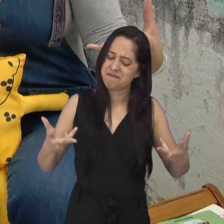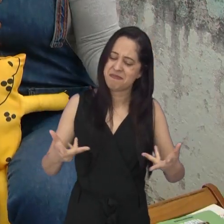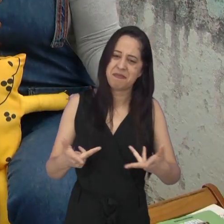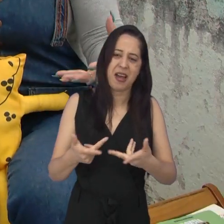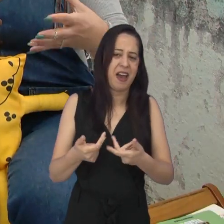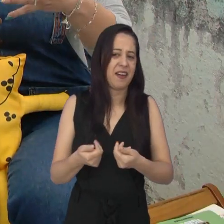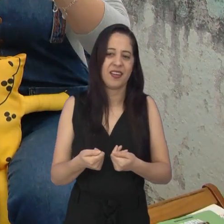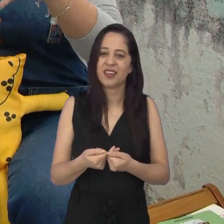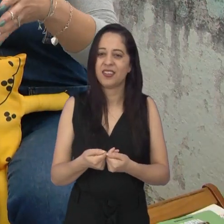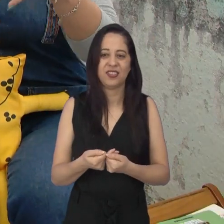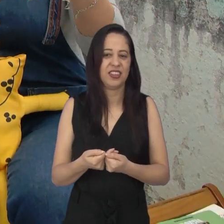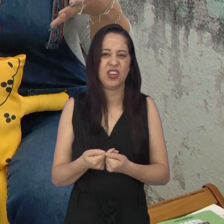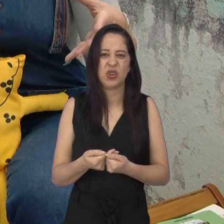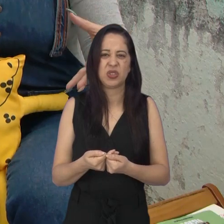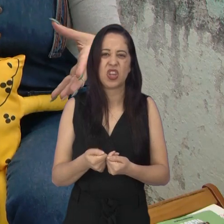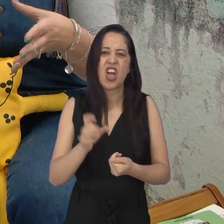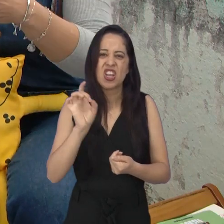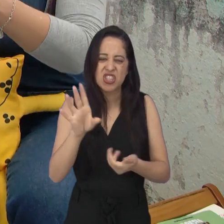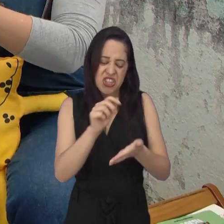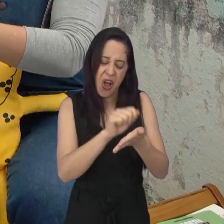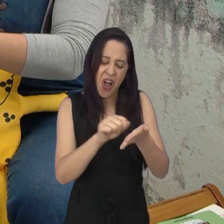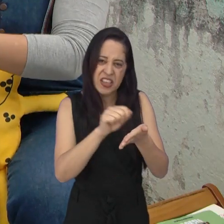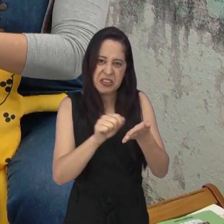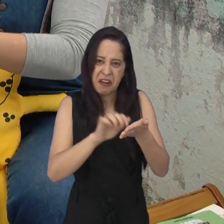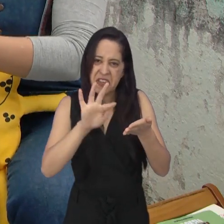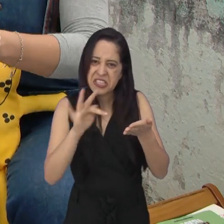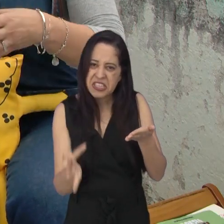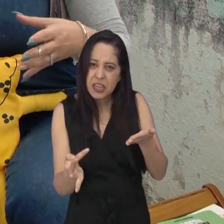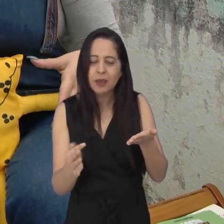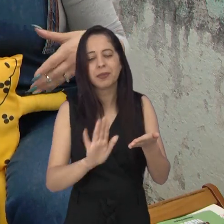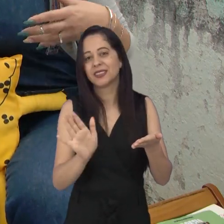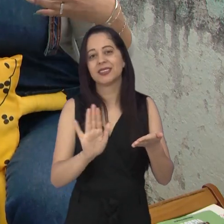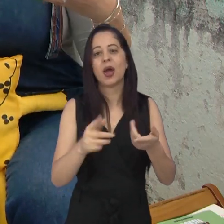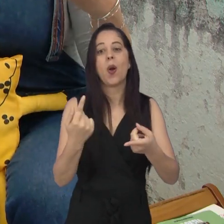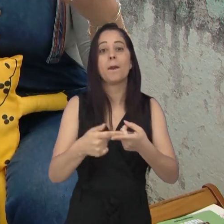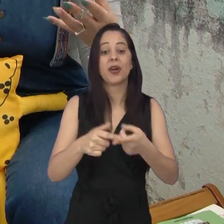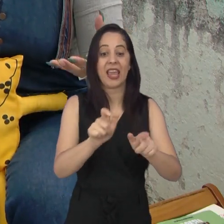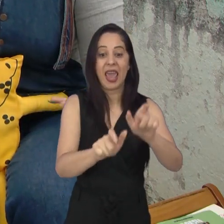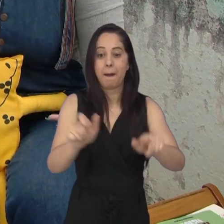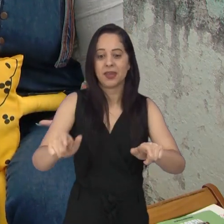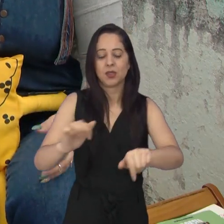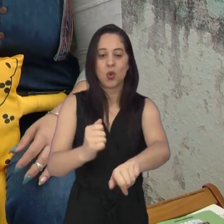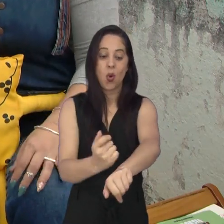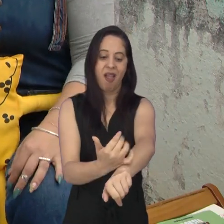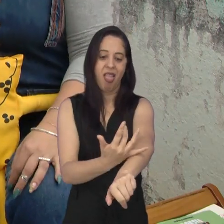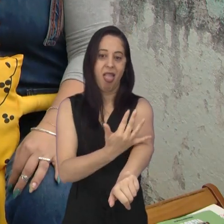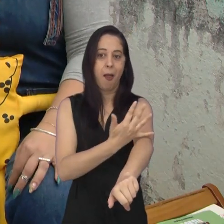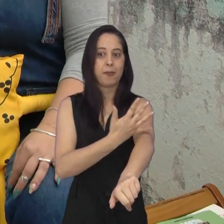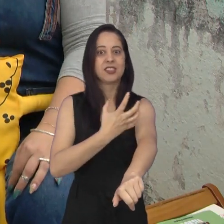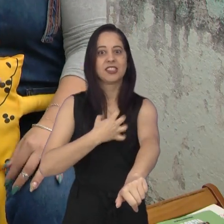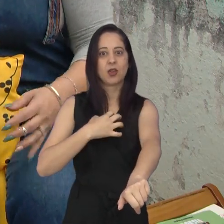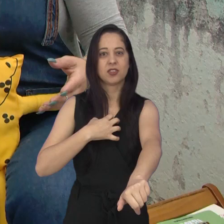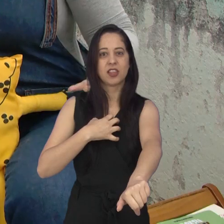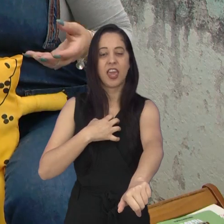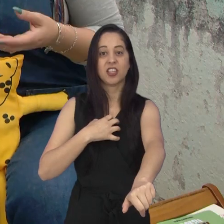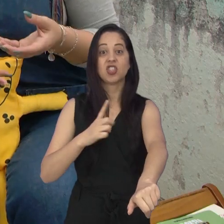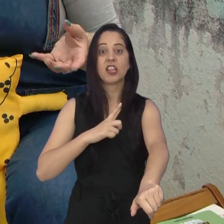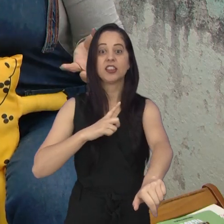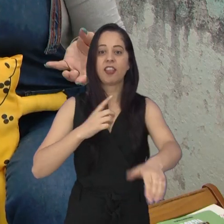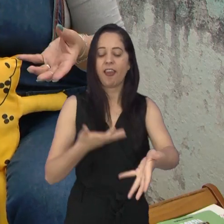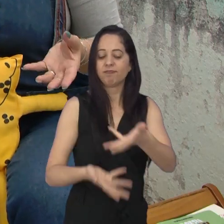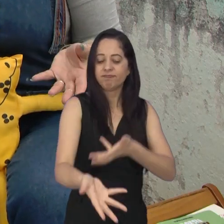muito mais que simplesmente escrever. Você gera a emoção, você cria